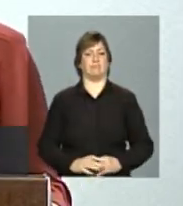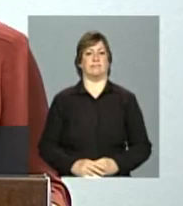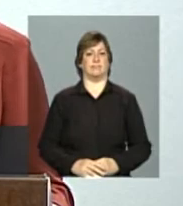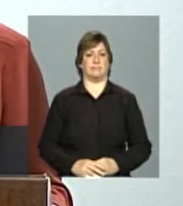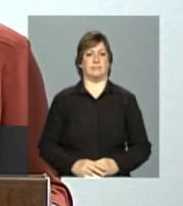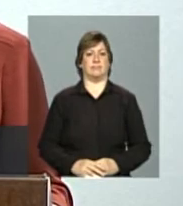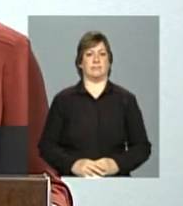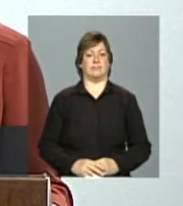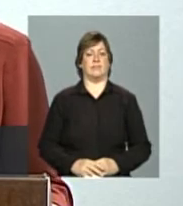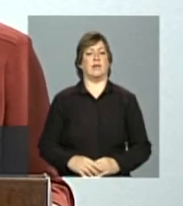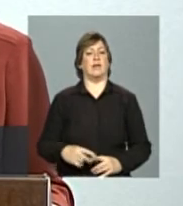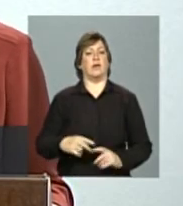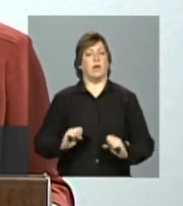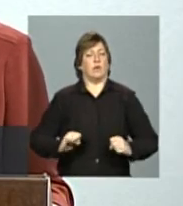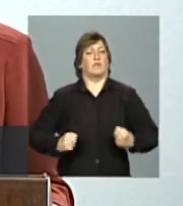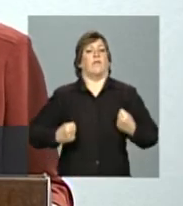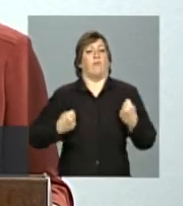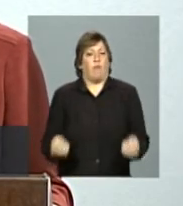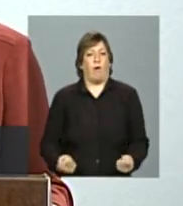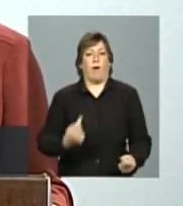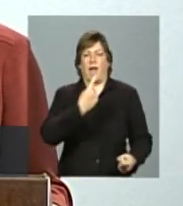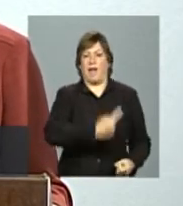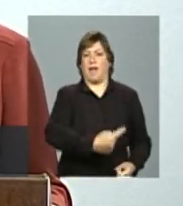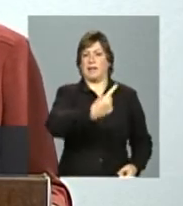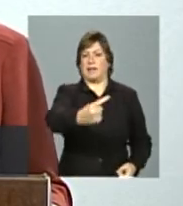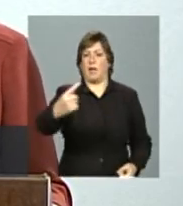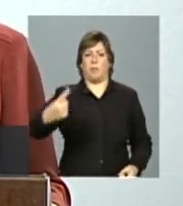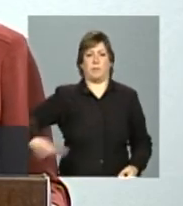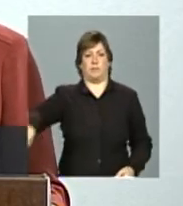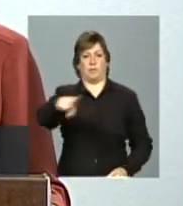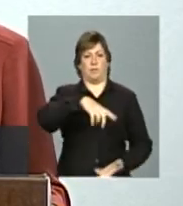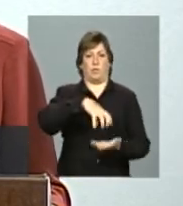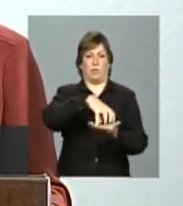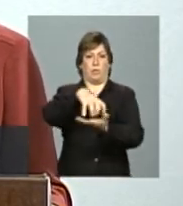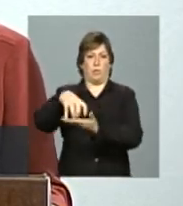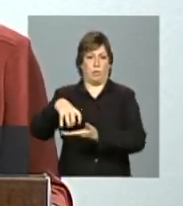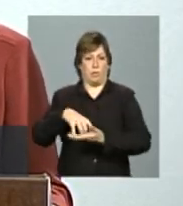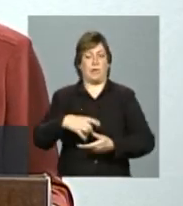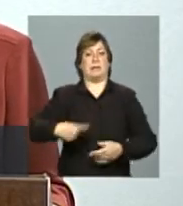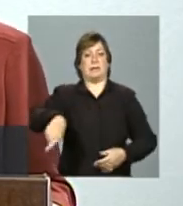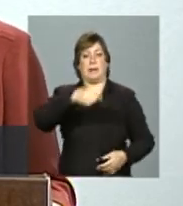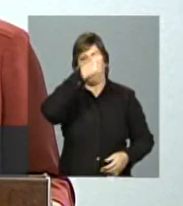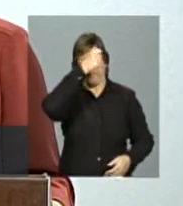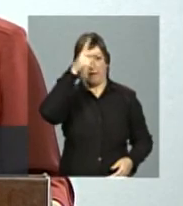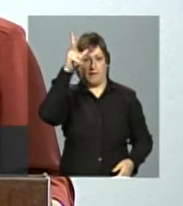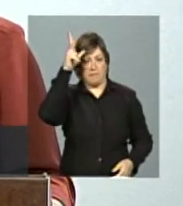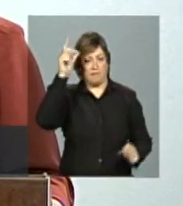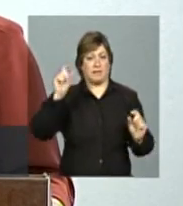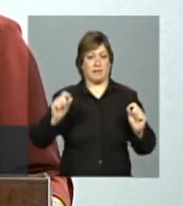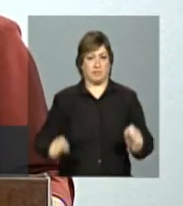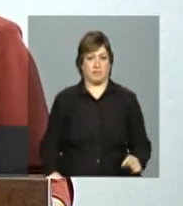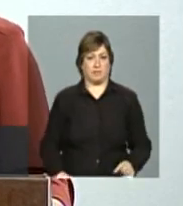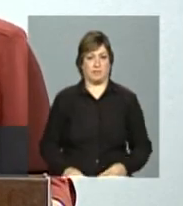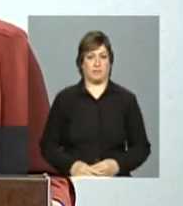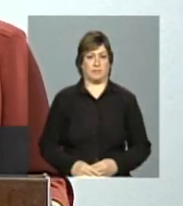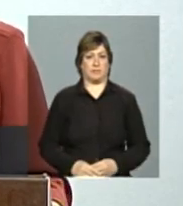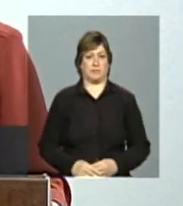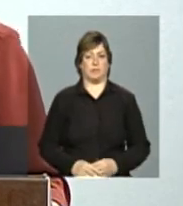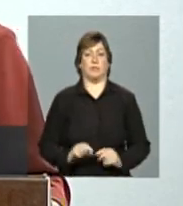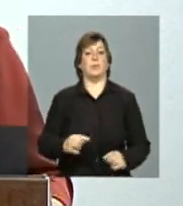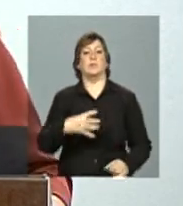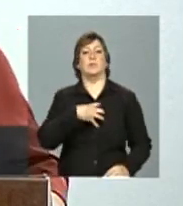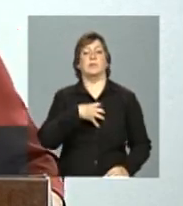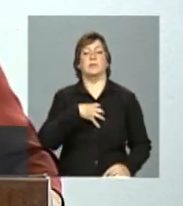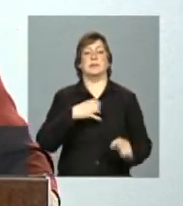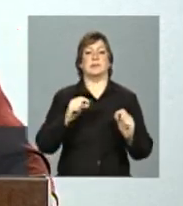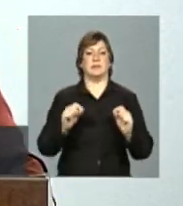o esforço de cada uma dessas Organizações e dessas prefeituras no